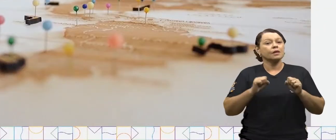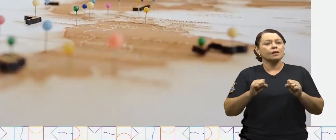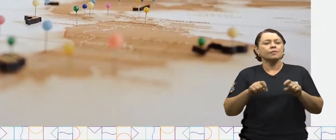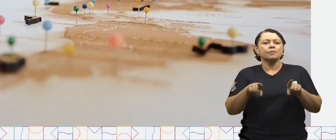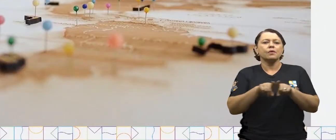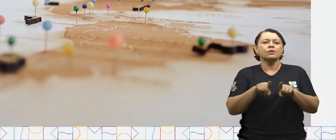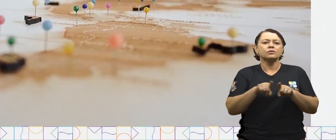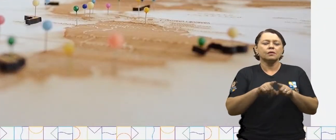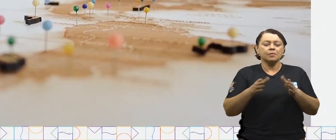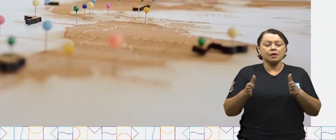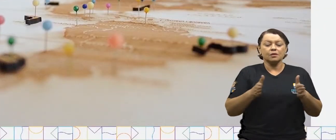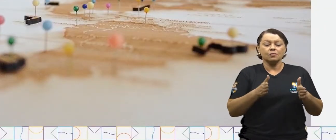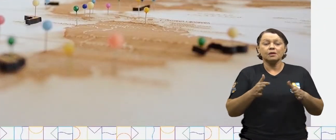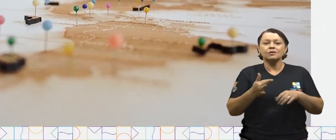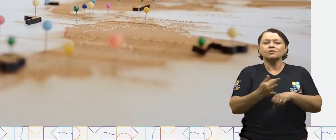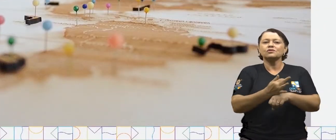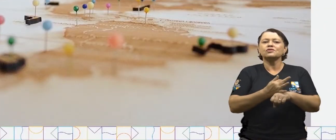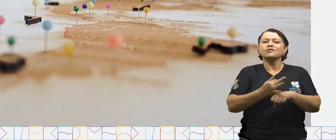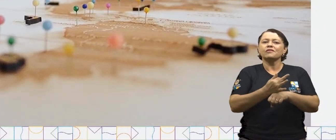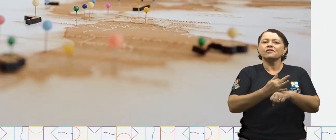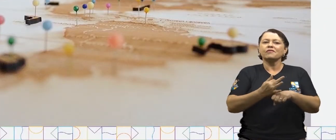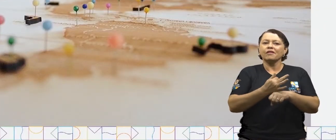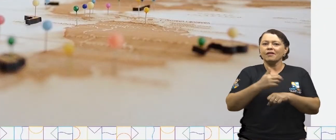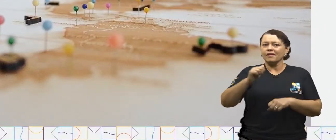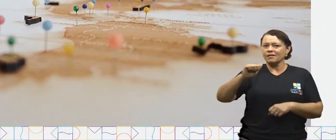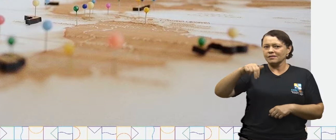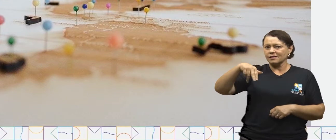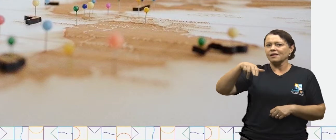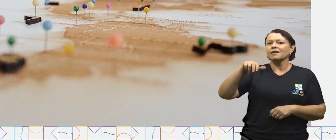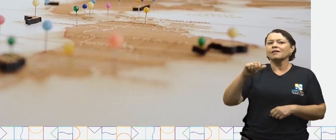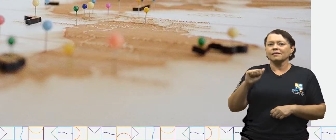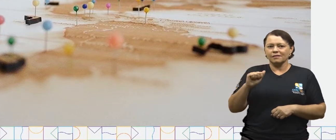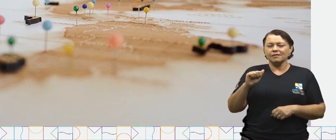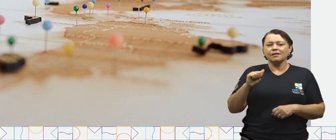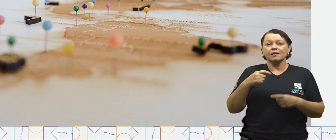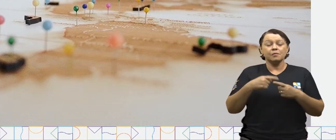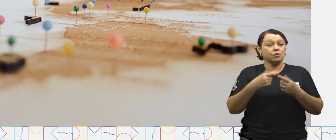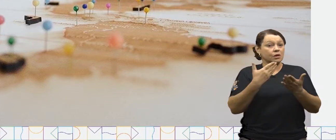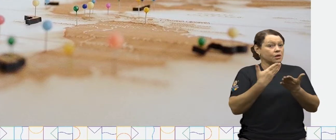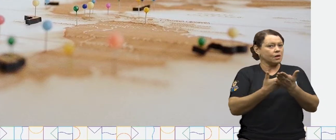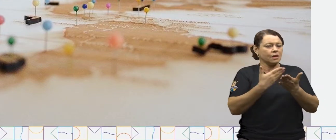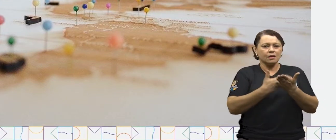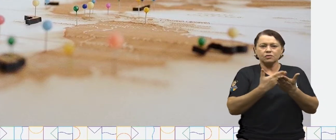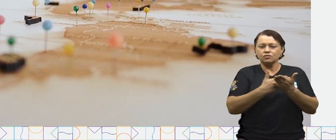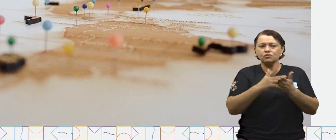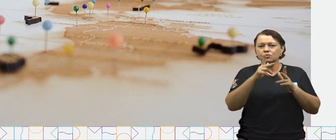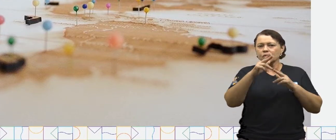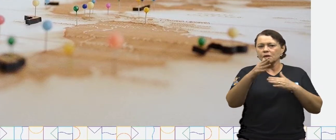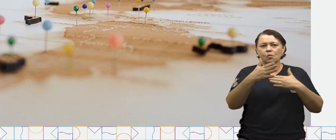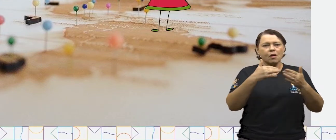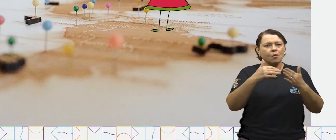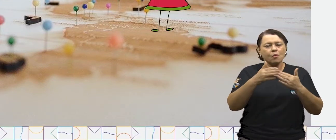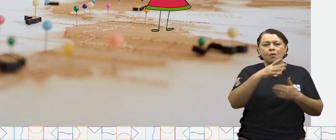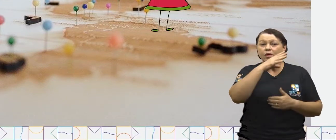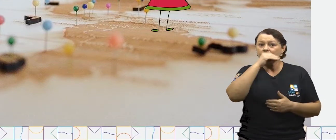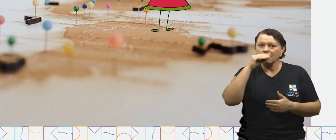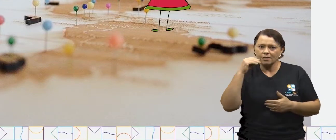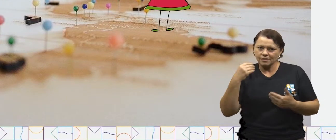ser também no período de férias da Ana Luísa. Afinal, ela estuda como qualquer outra criança.